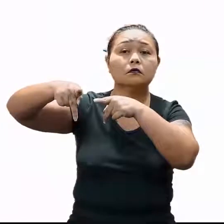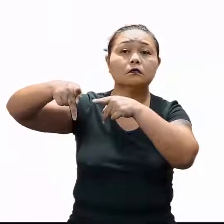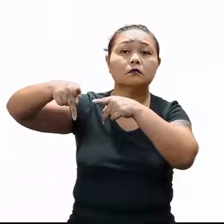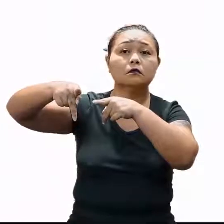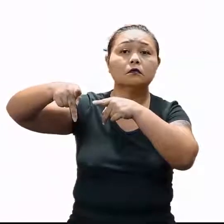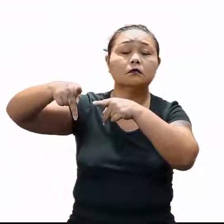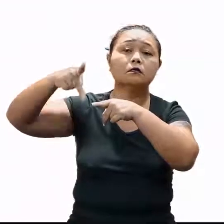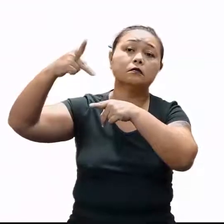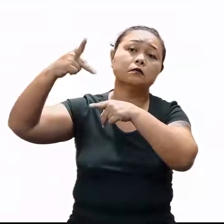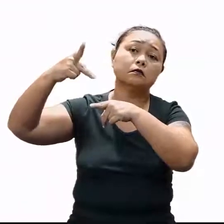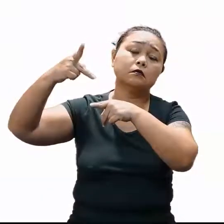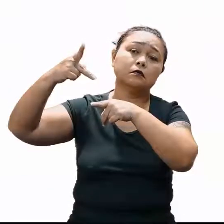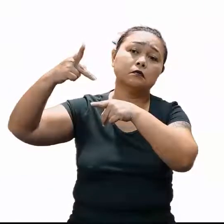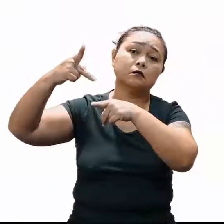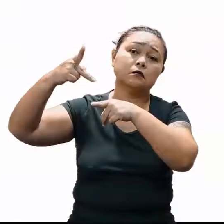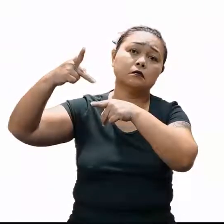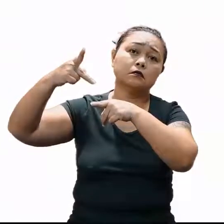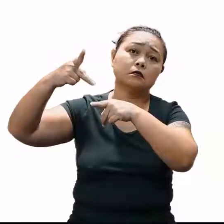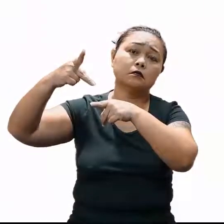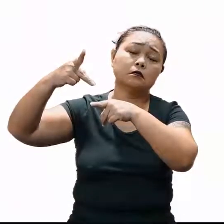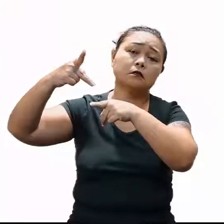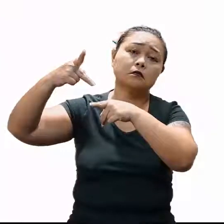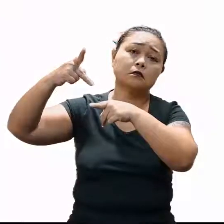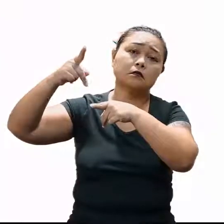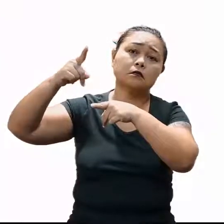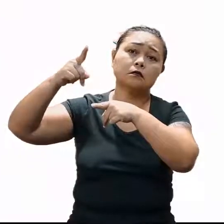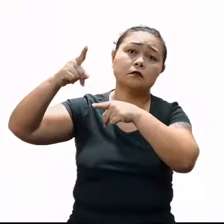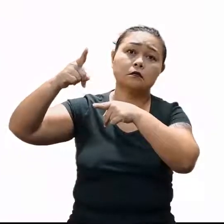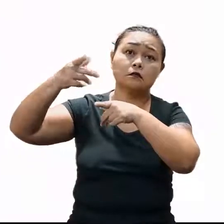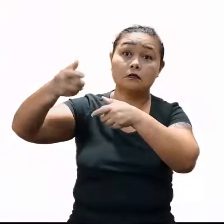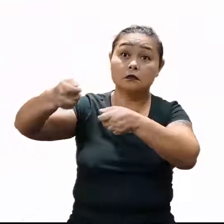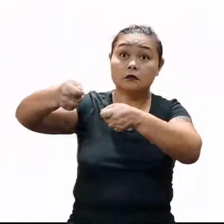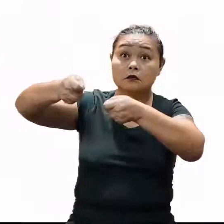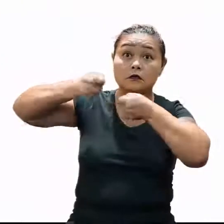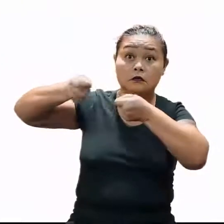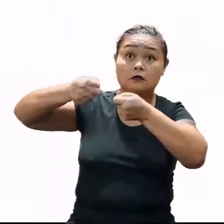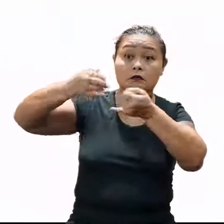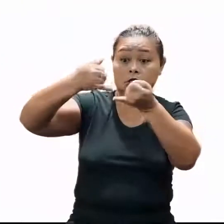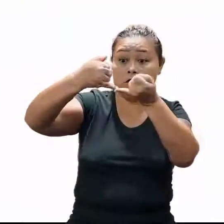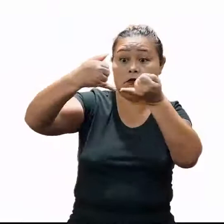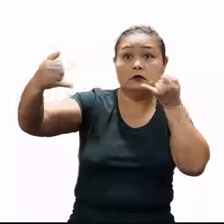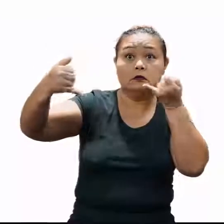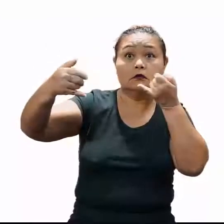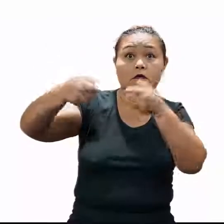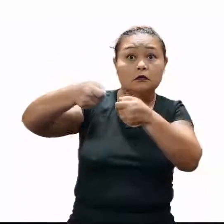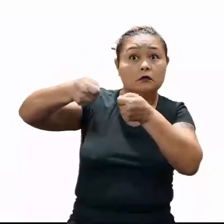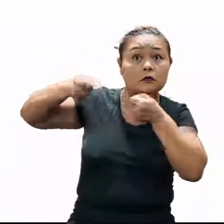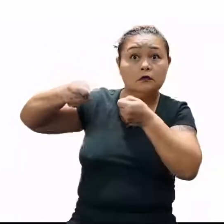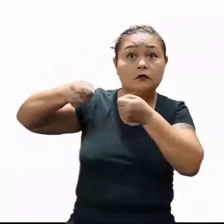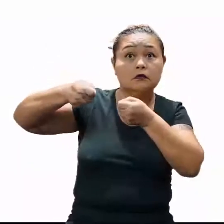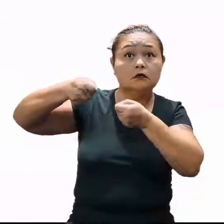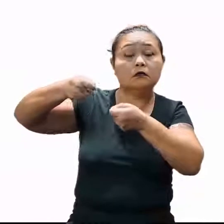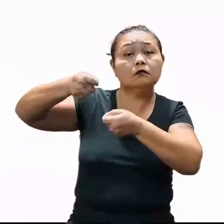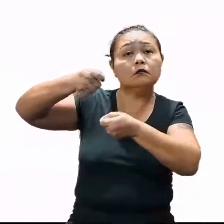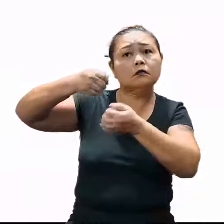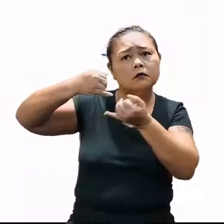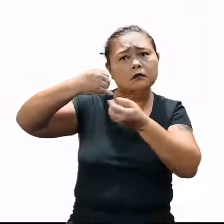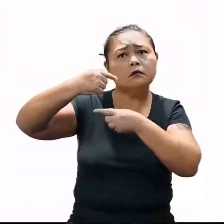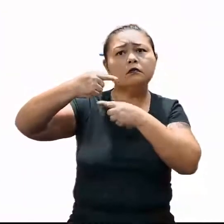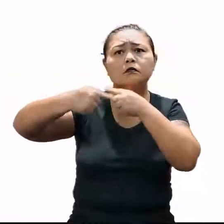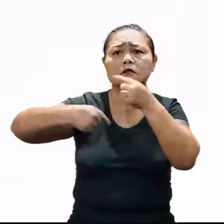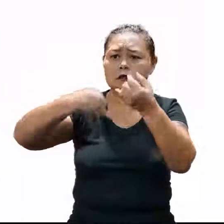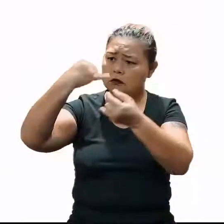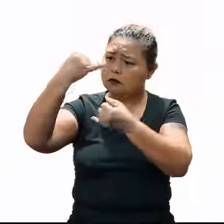para fazer para puxar os fios do telégrafo. Porque o telégrafo era todo em